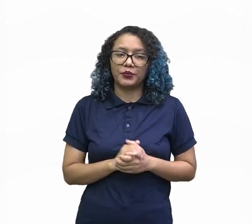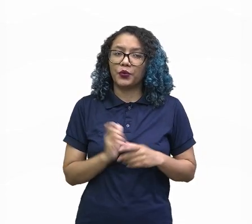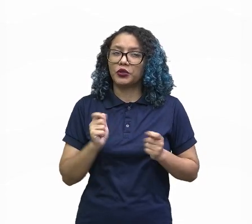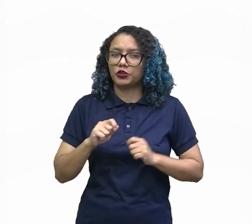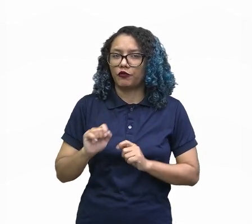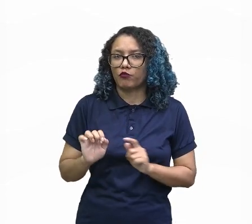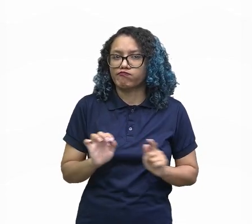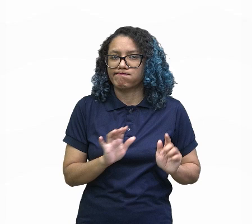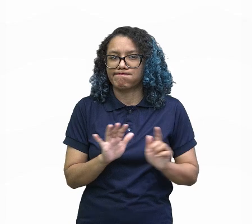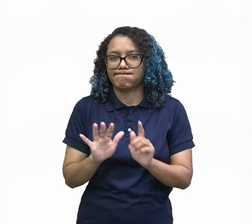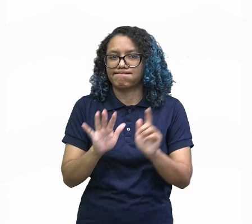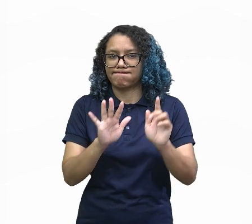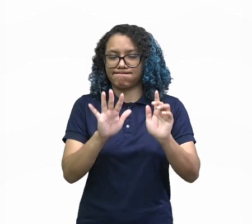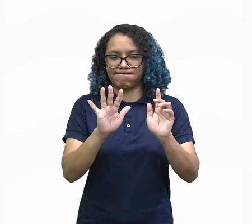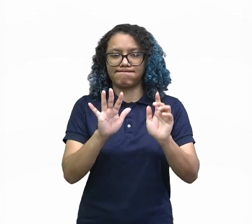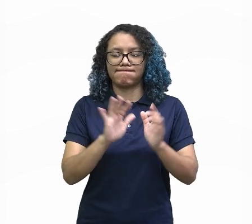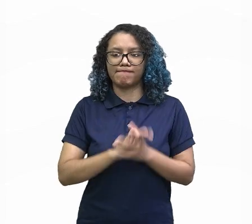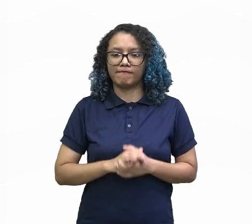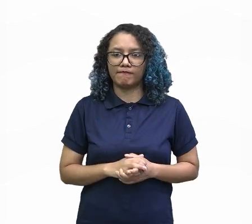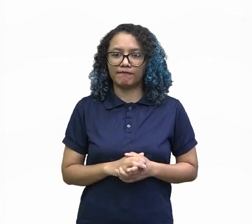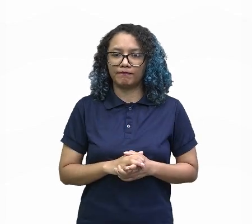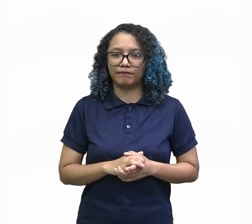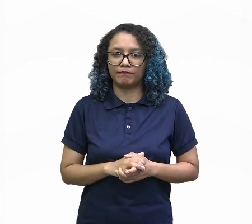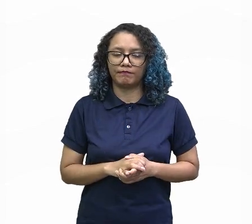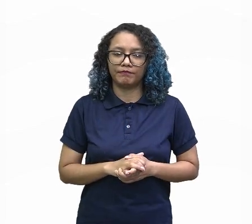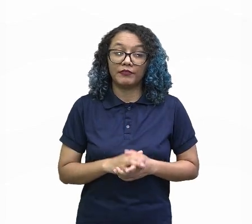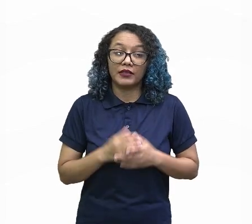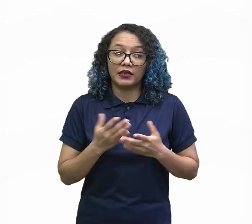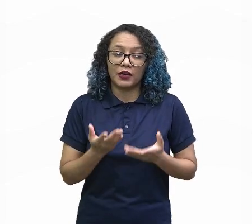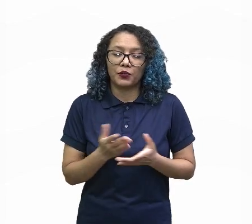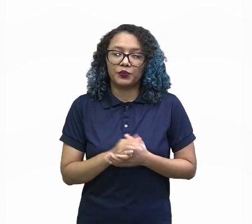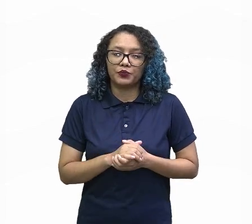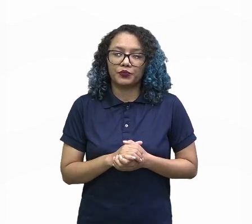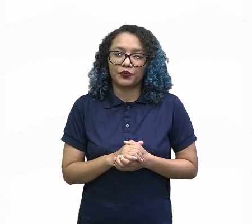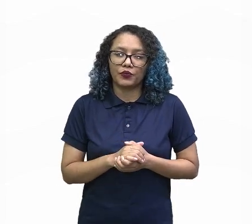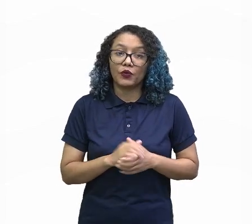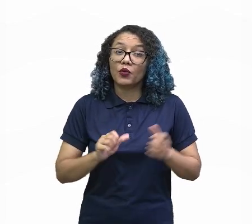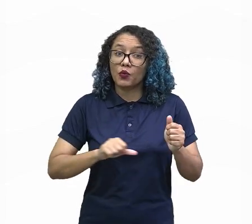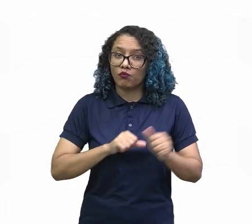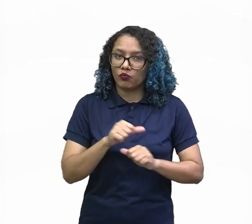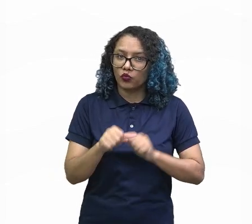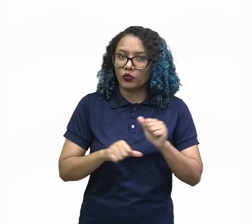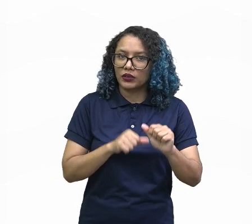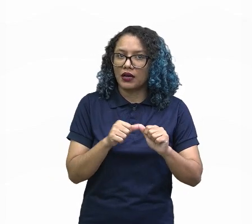gases no ar atmosférico. E como nós já sabemos, nós já comentamos, altera a qualidade do